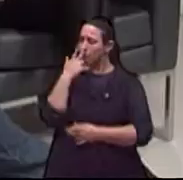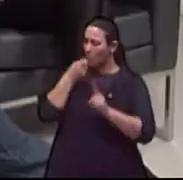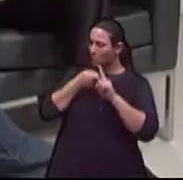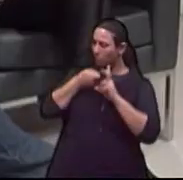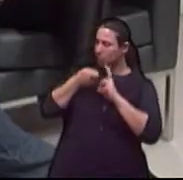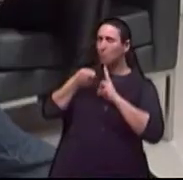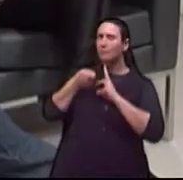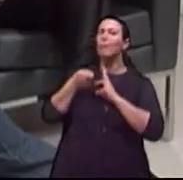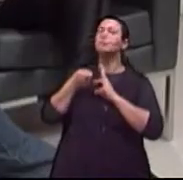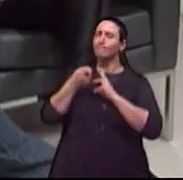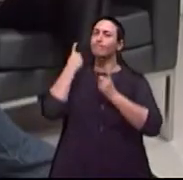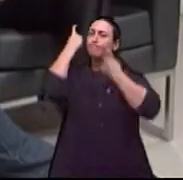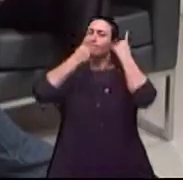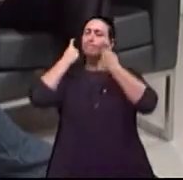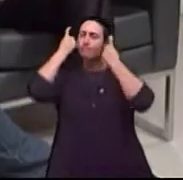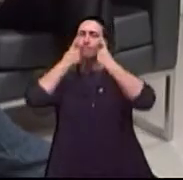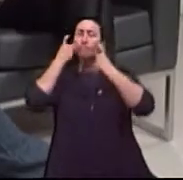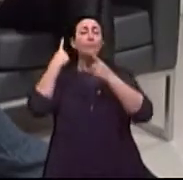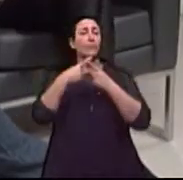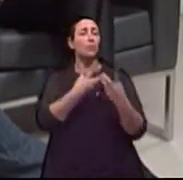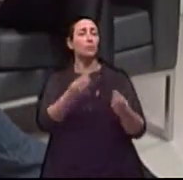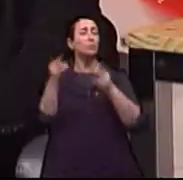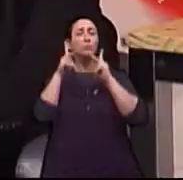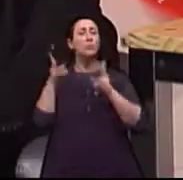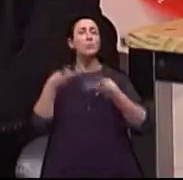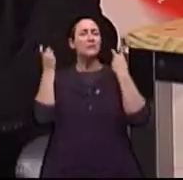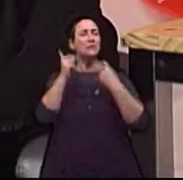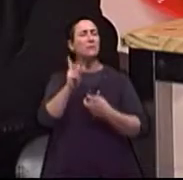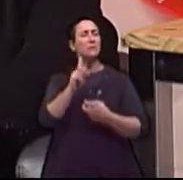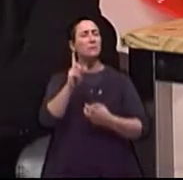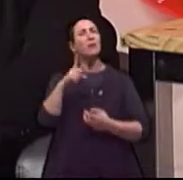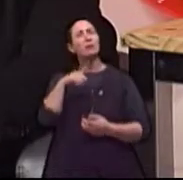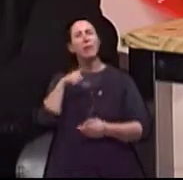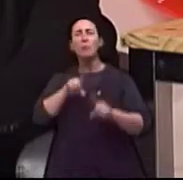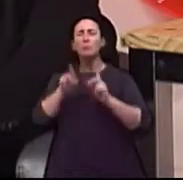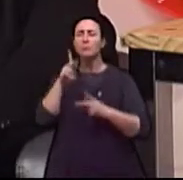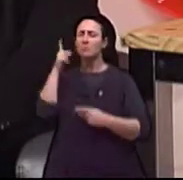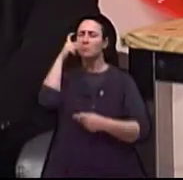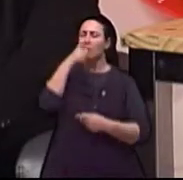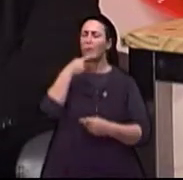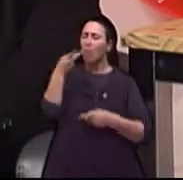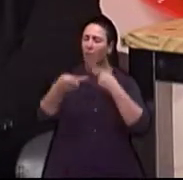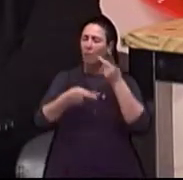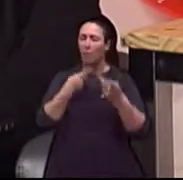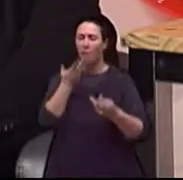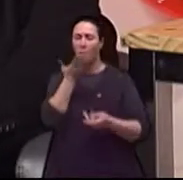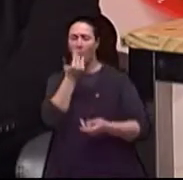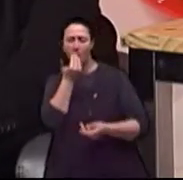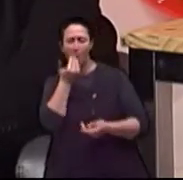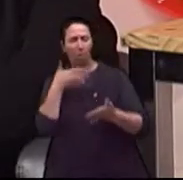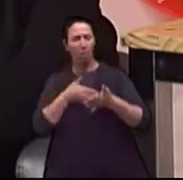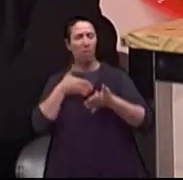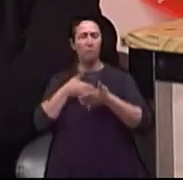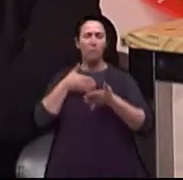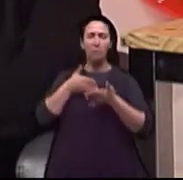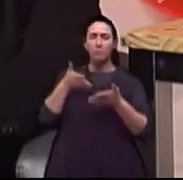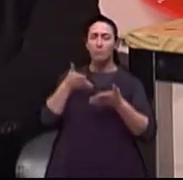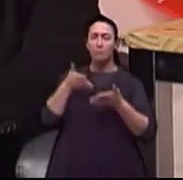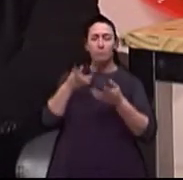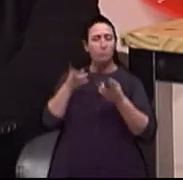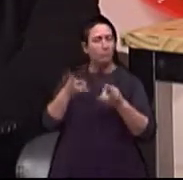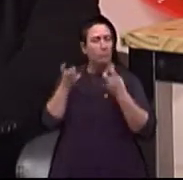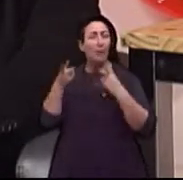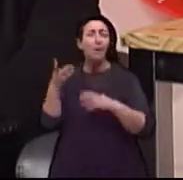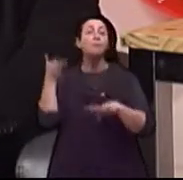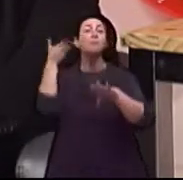é preocupante Às vezes as pessoas só notam que tem o problema quando começa a ter dificuldade para falar para comer e aí quando